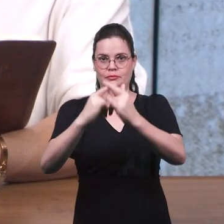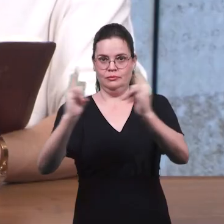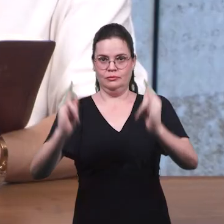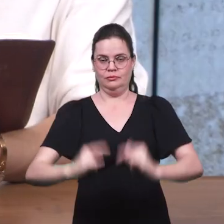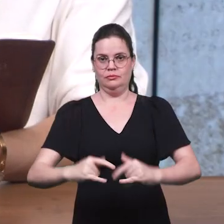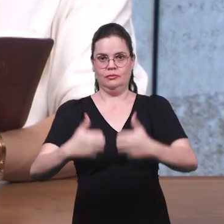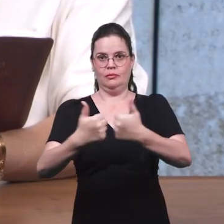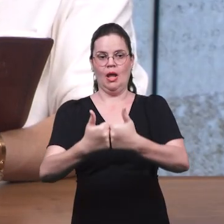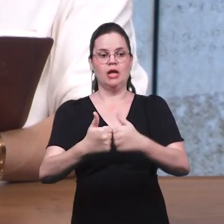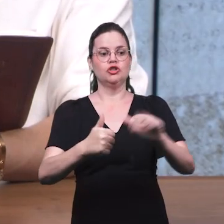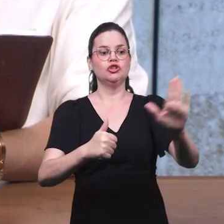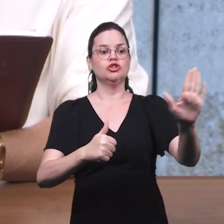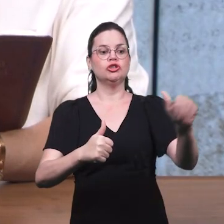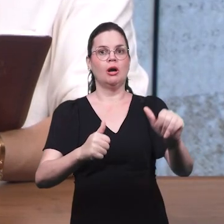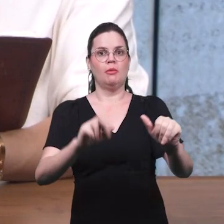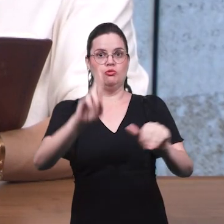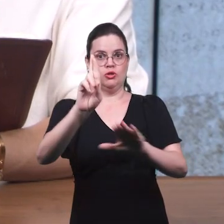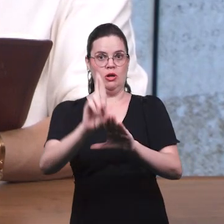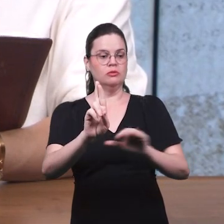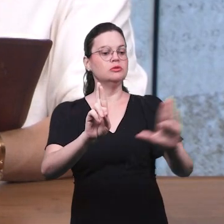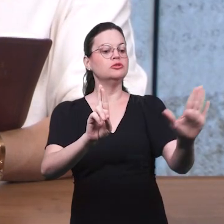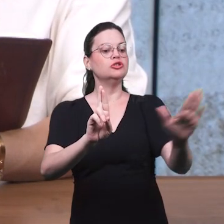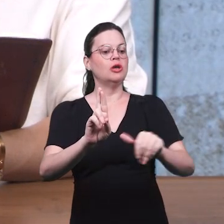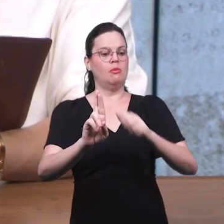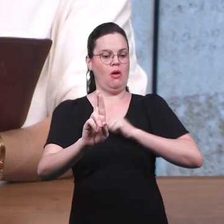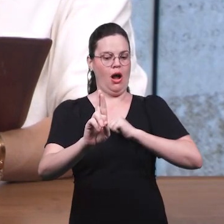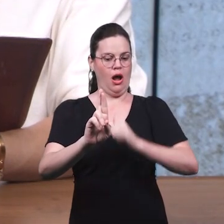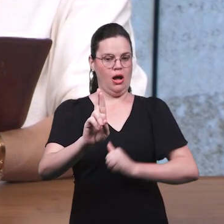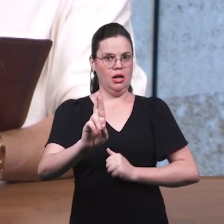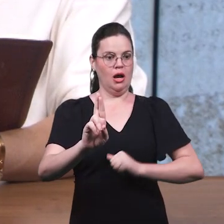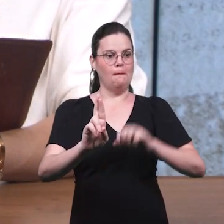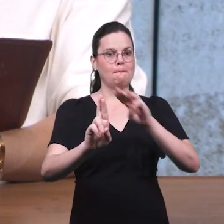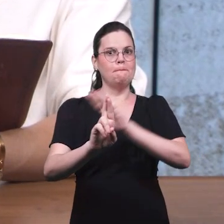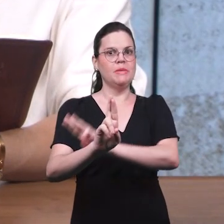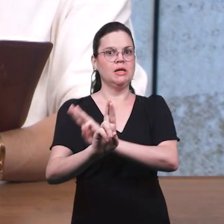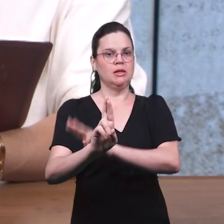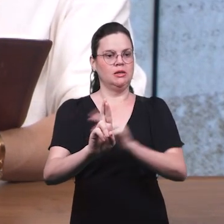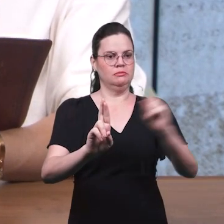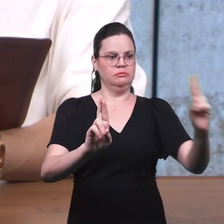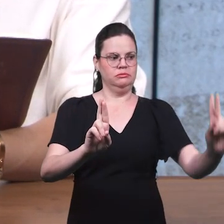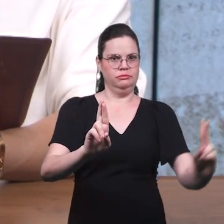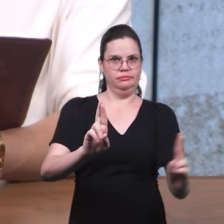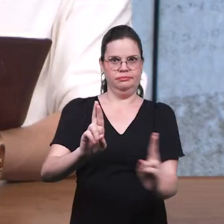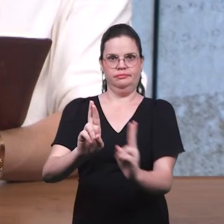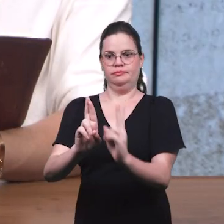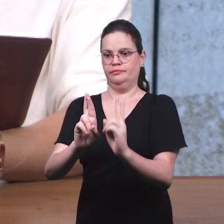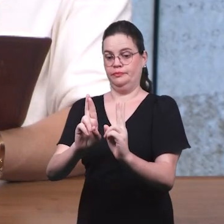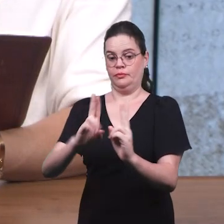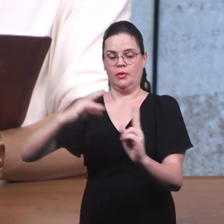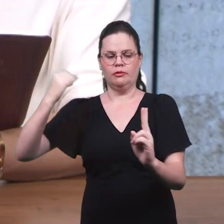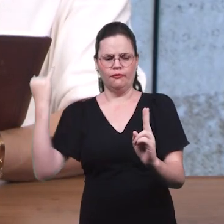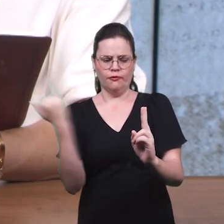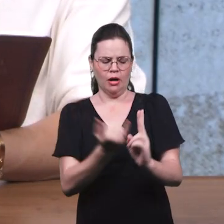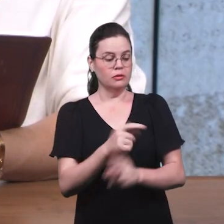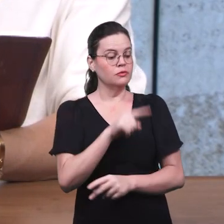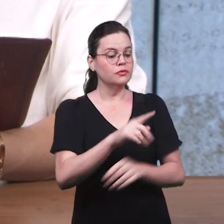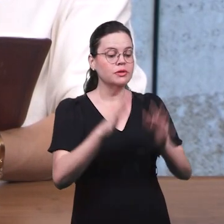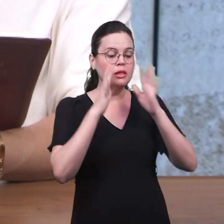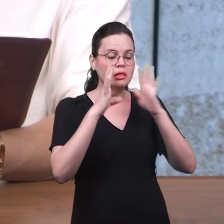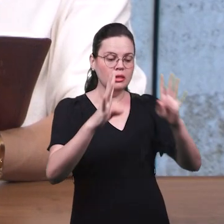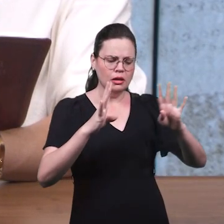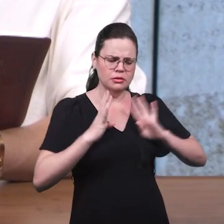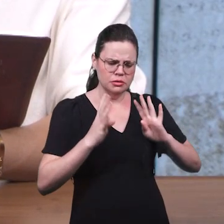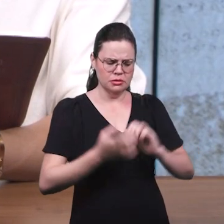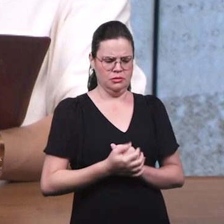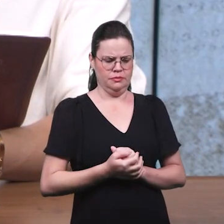a Arão e a Miriam, e eles saíram ambos e disse: ouvi agora as minhas palavras.